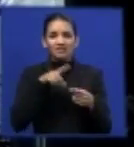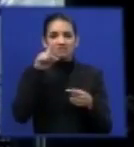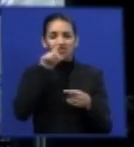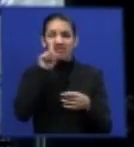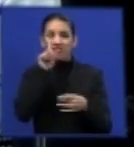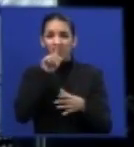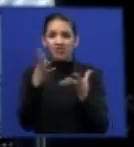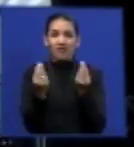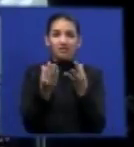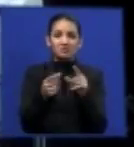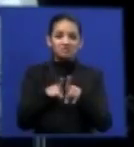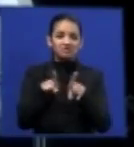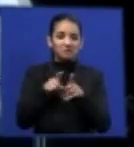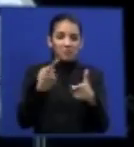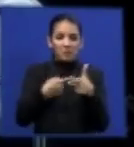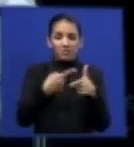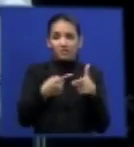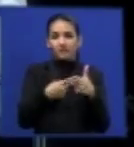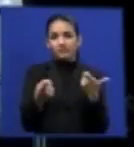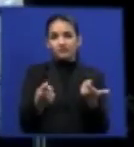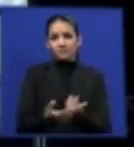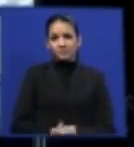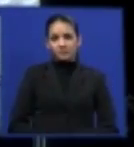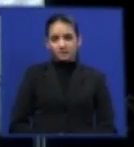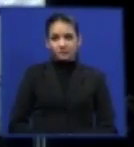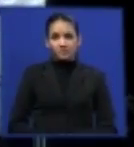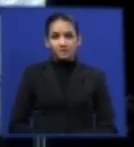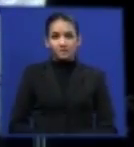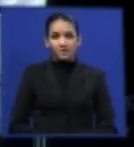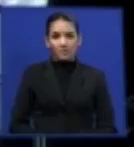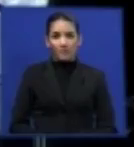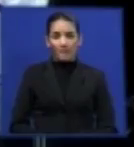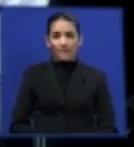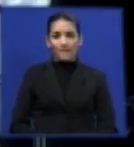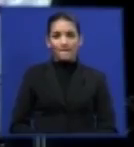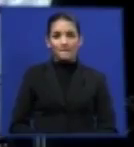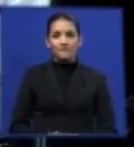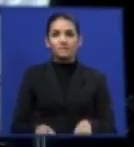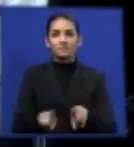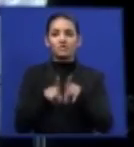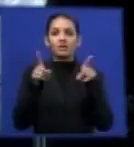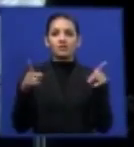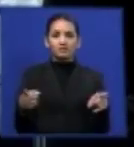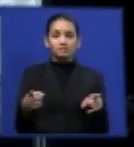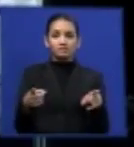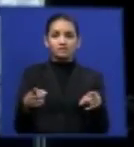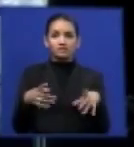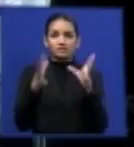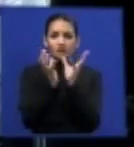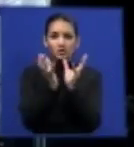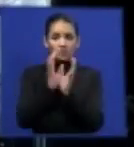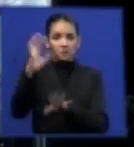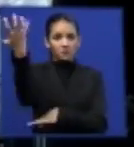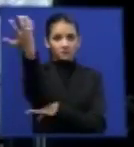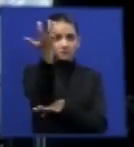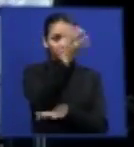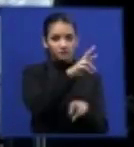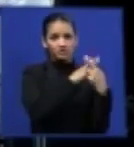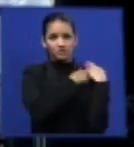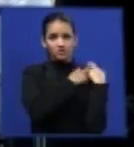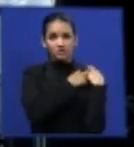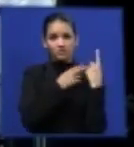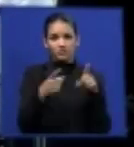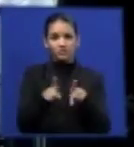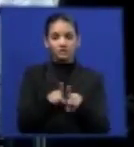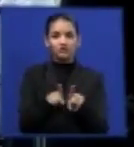eh de defeitos de origem eh no nosso caso área ambiental né Eh